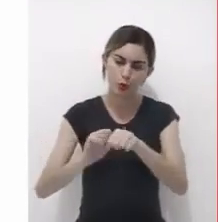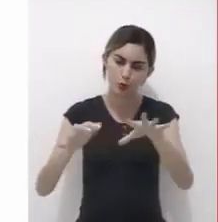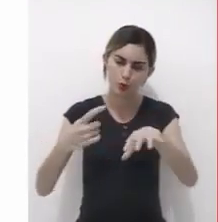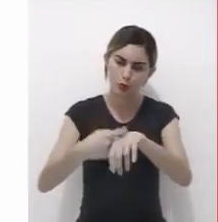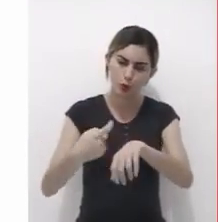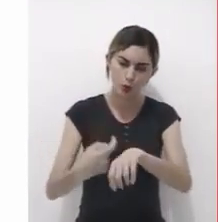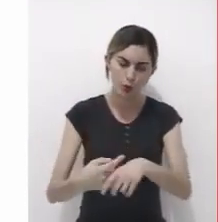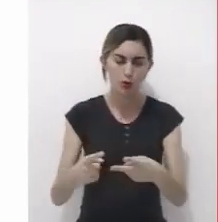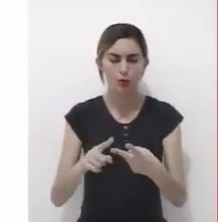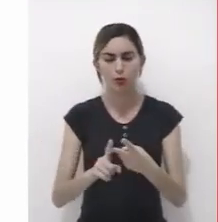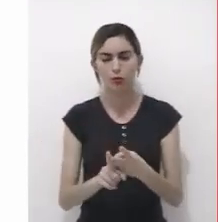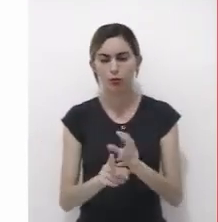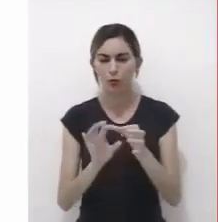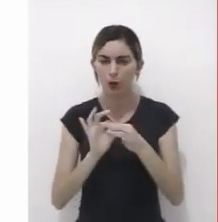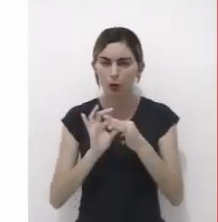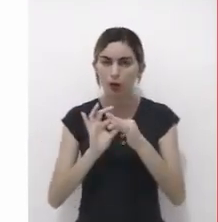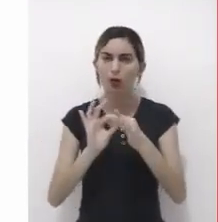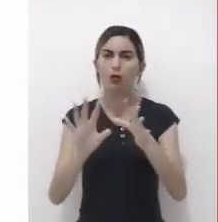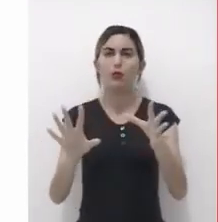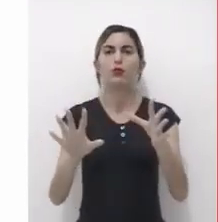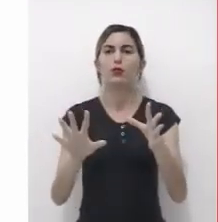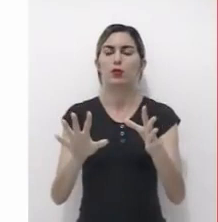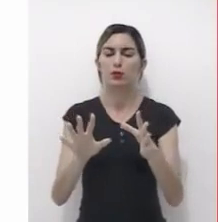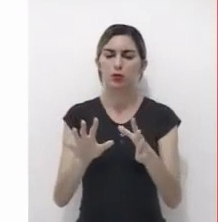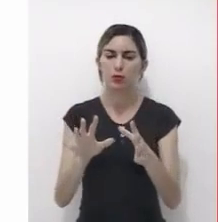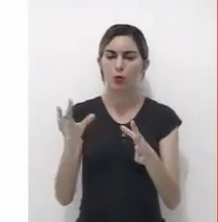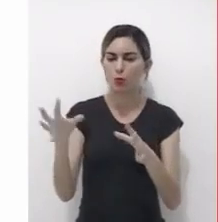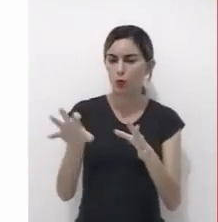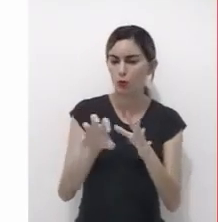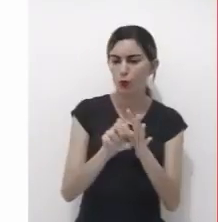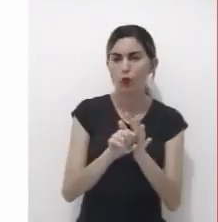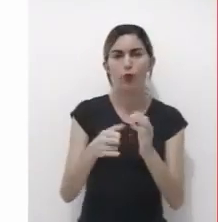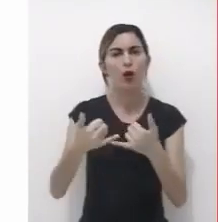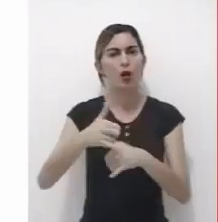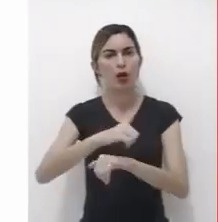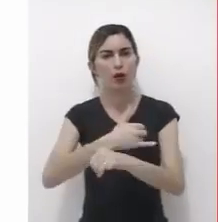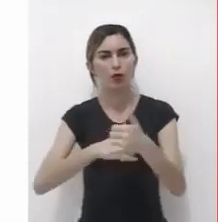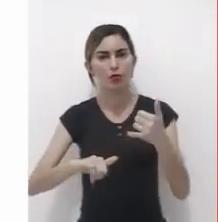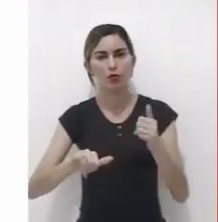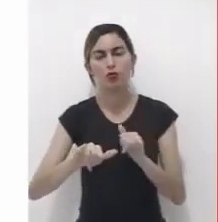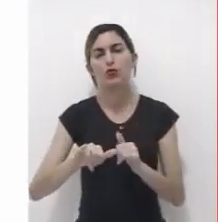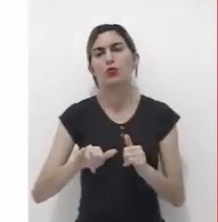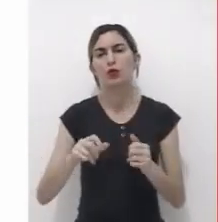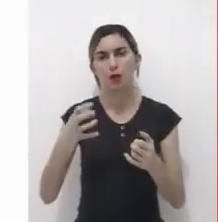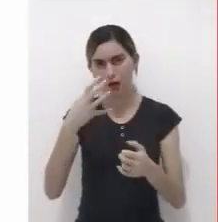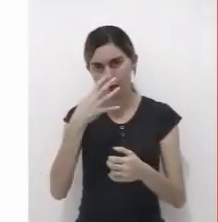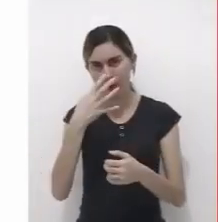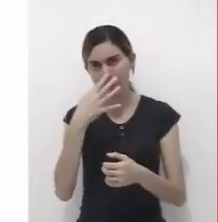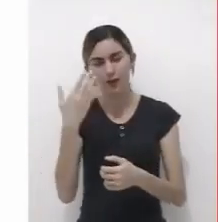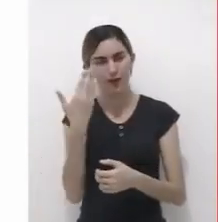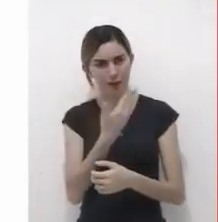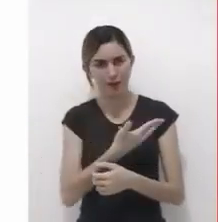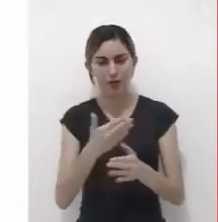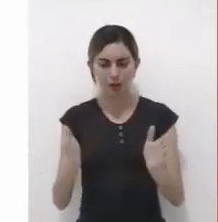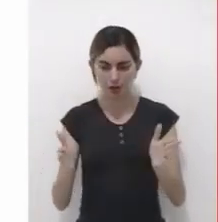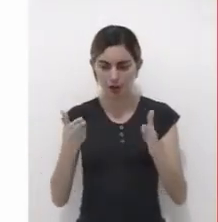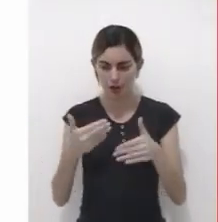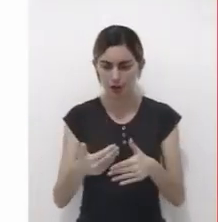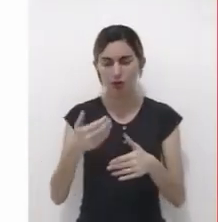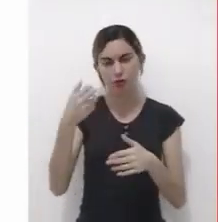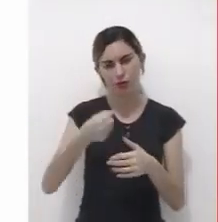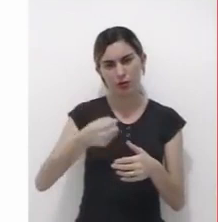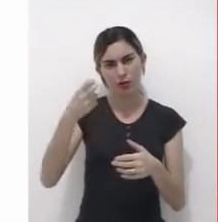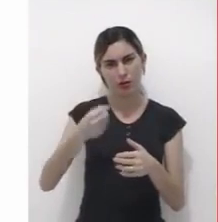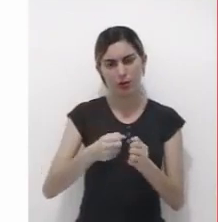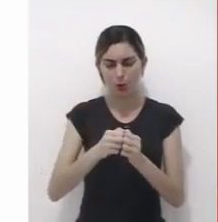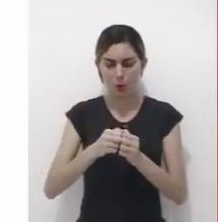um precipitado, liberação e absorção de energia. Então dá para observar ali uma caixinha de